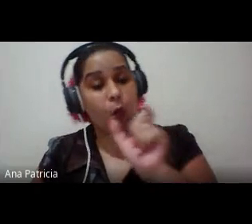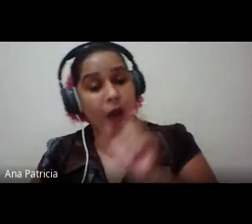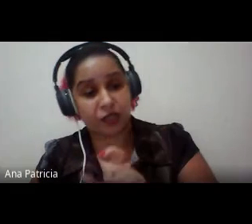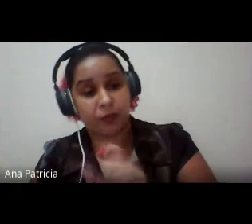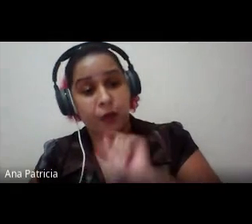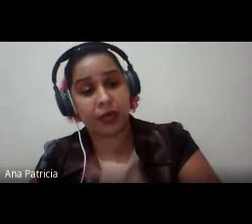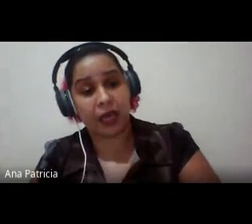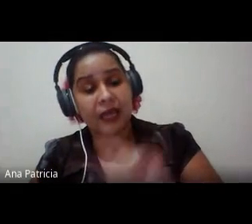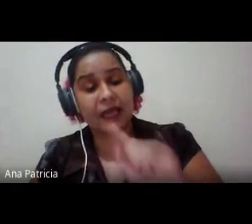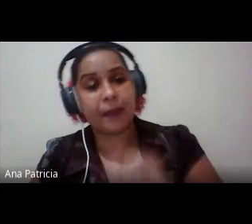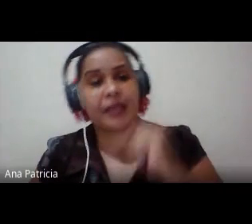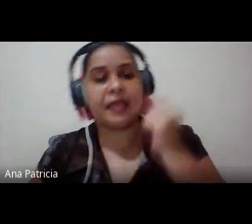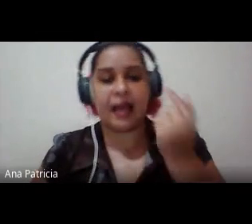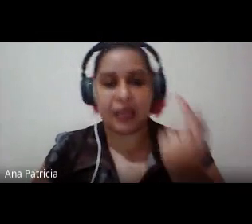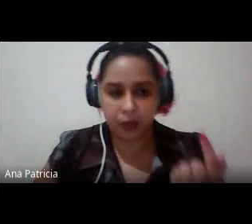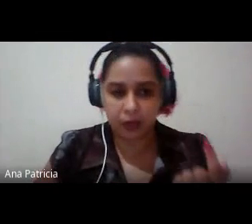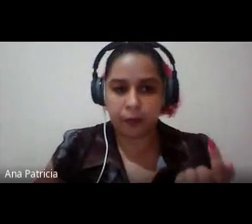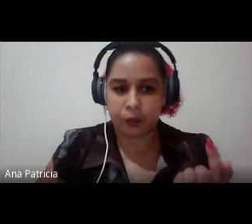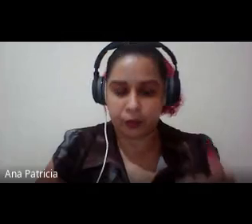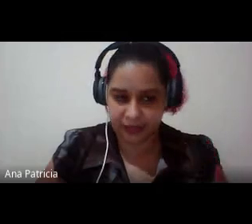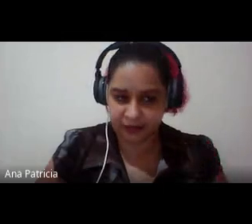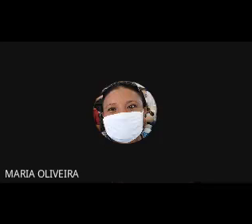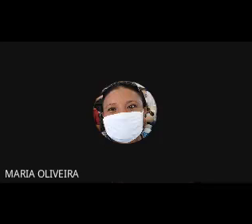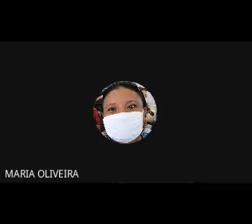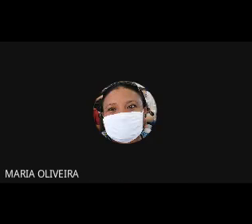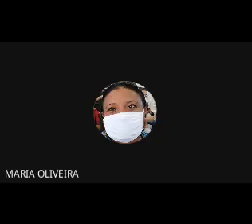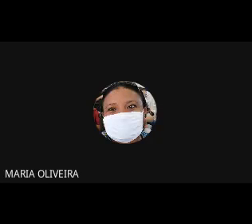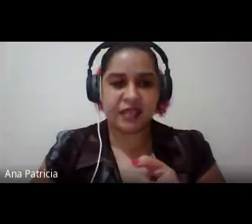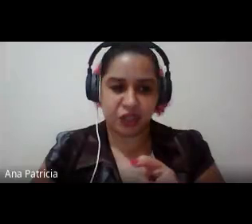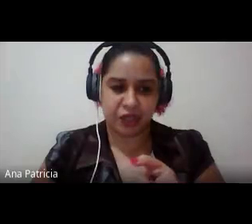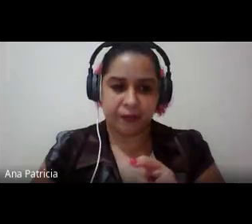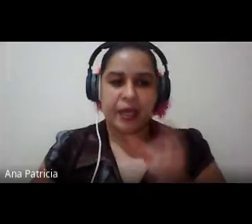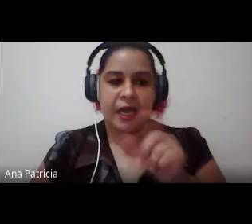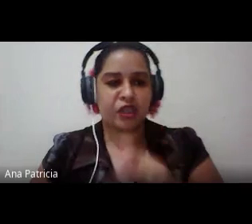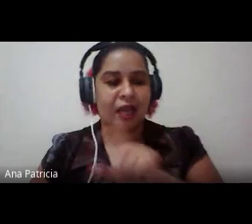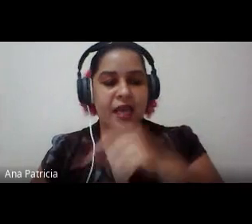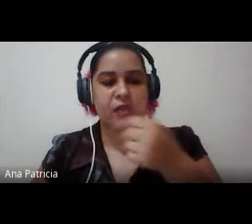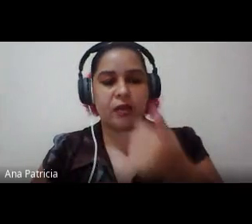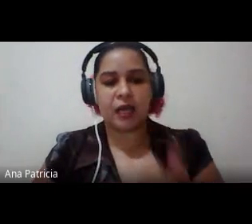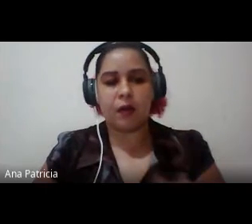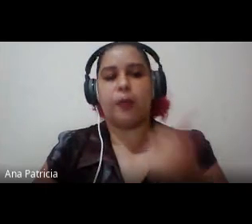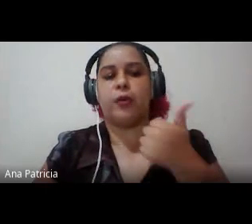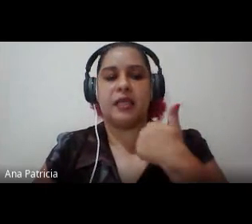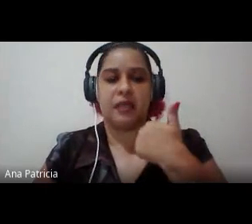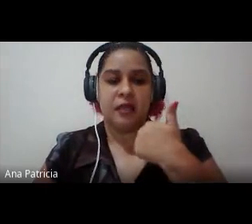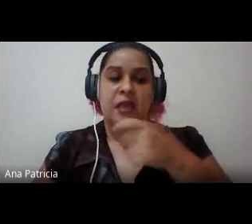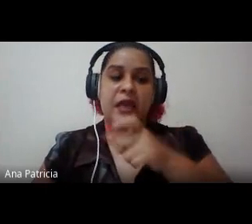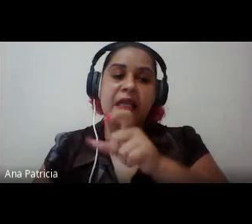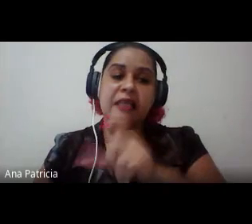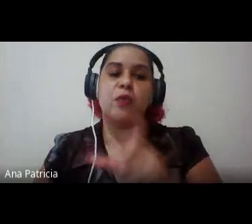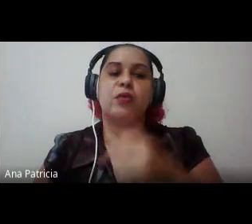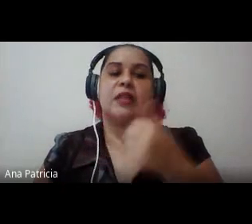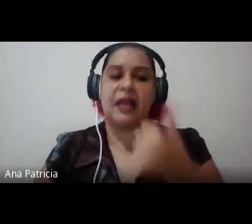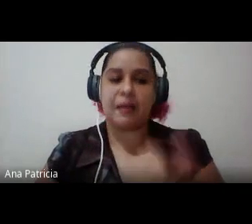de linguagem. Por quê? Ele depende da língua portuguesa para poder existir. Ele está dentro da língua portuguesa e